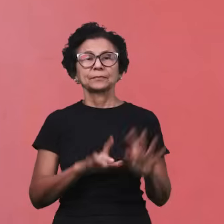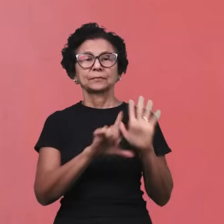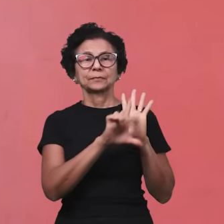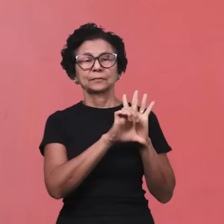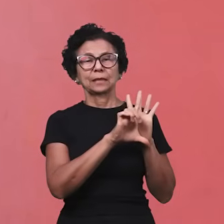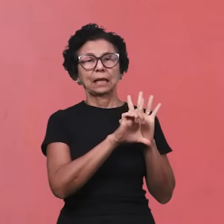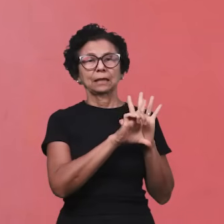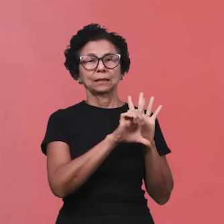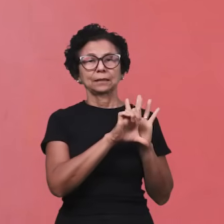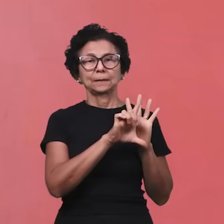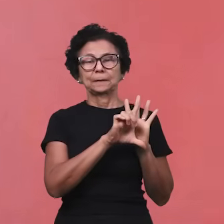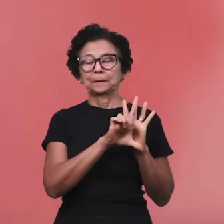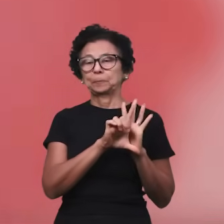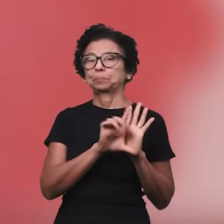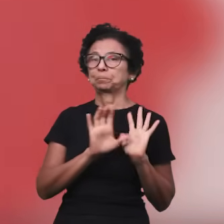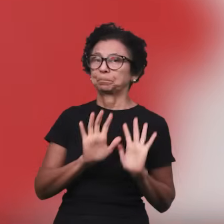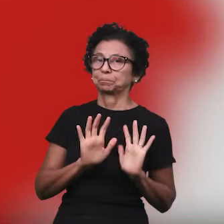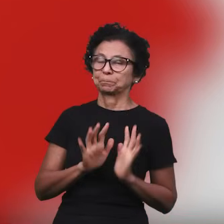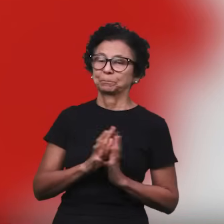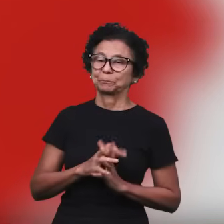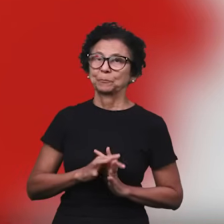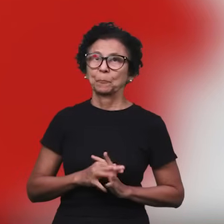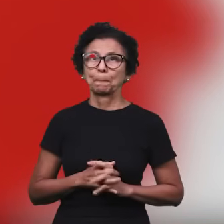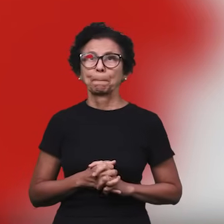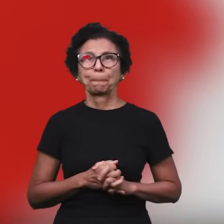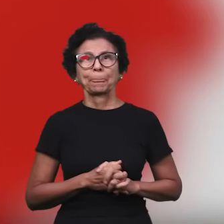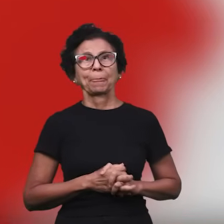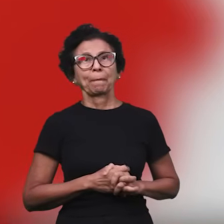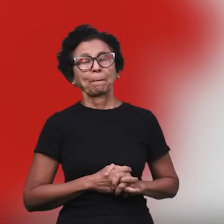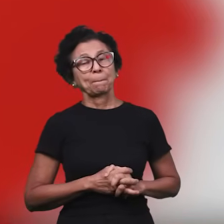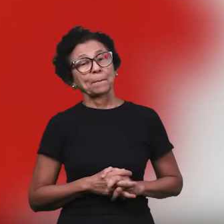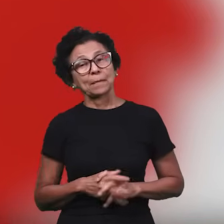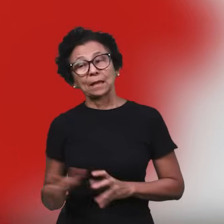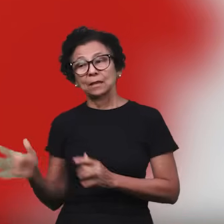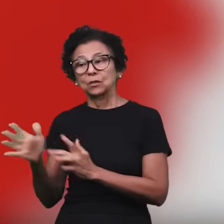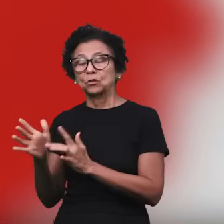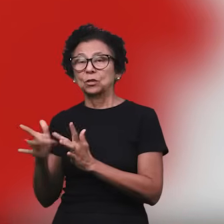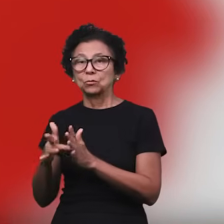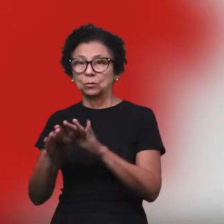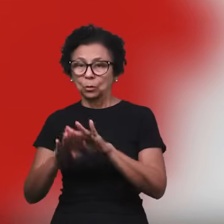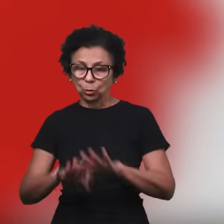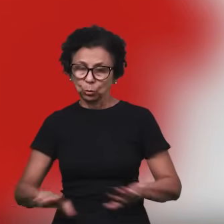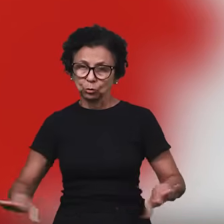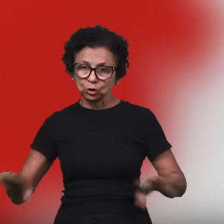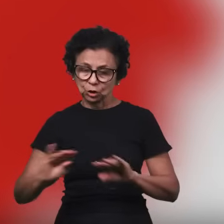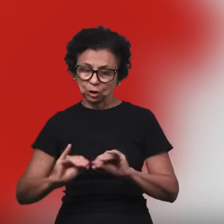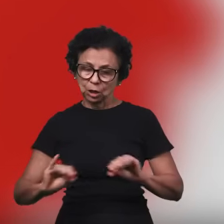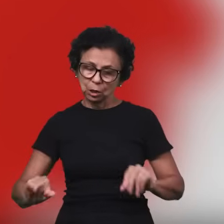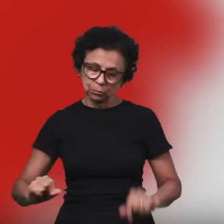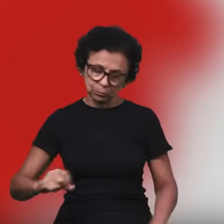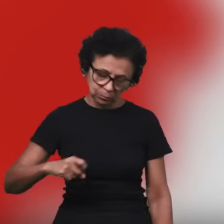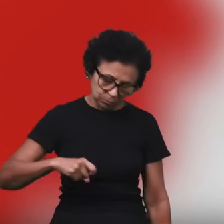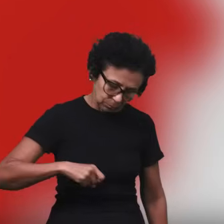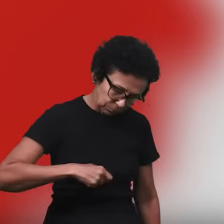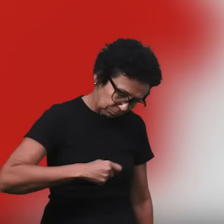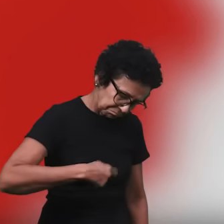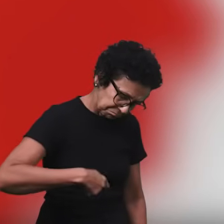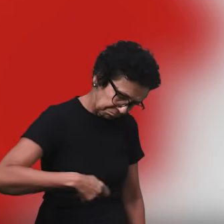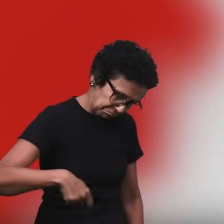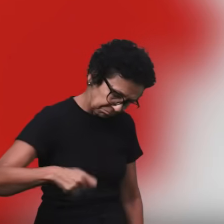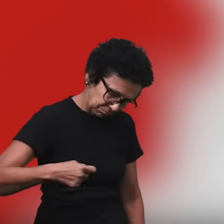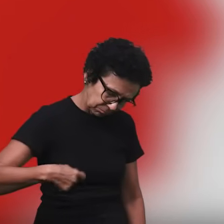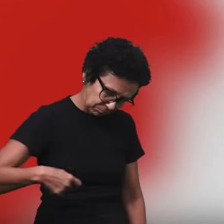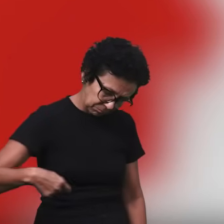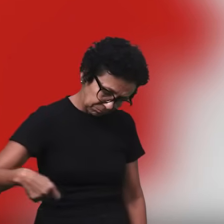Jesus começa a agir, né? Como ele escreve no chão, o pessoal insiste muito, até ele diz o seguinte, olha,